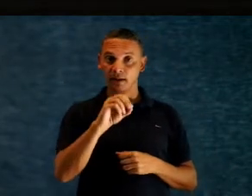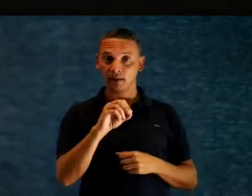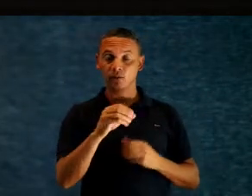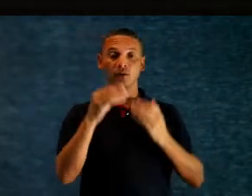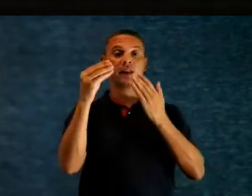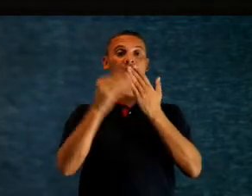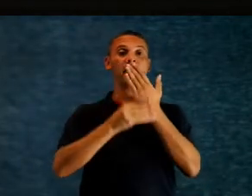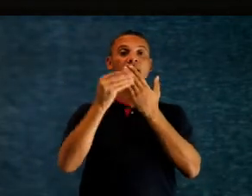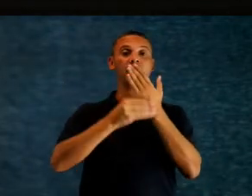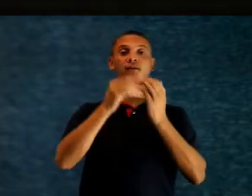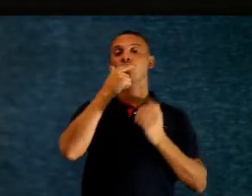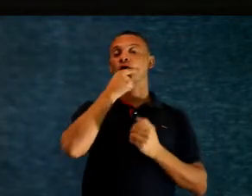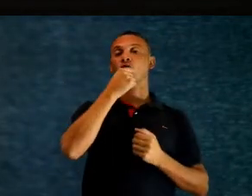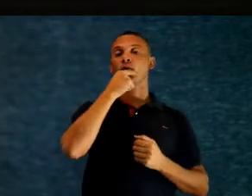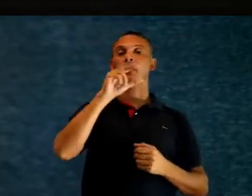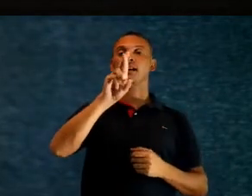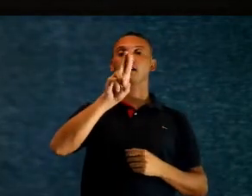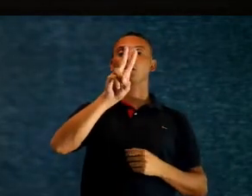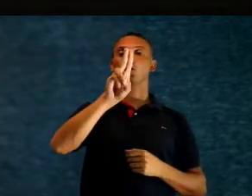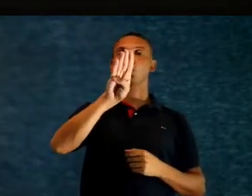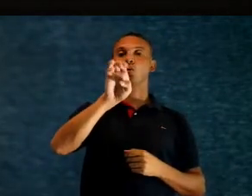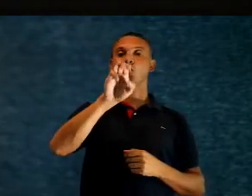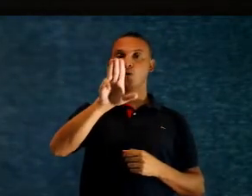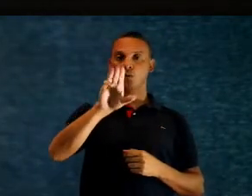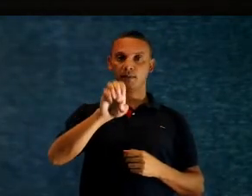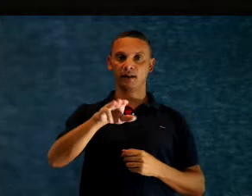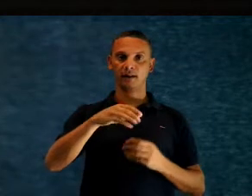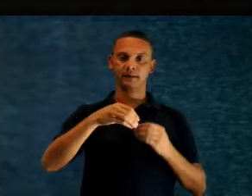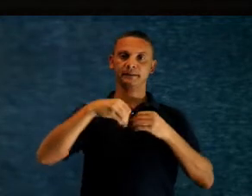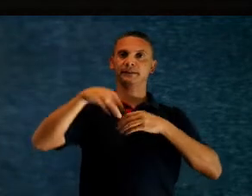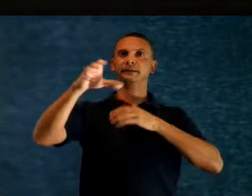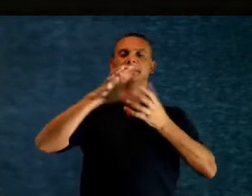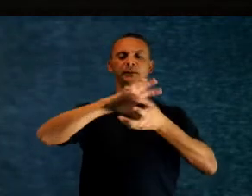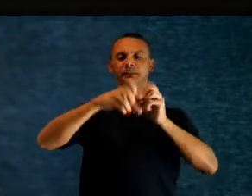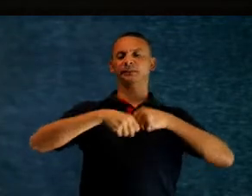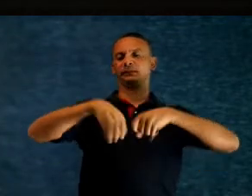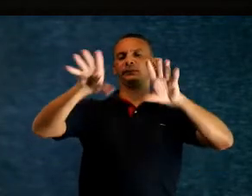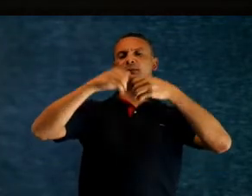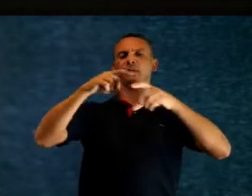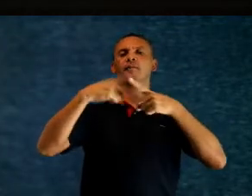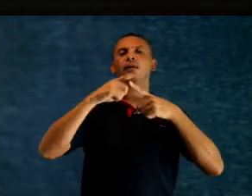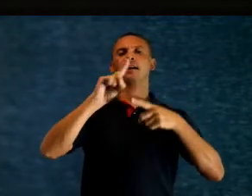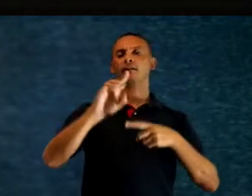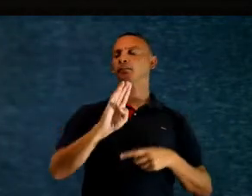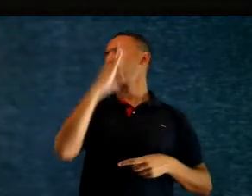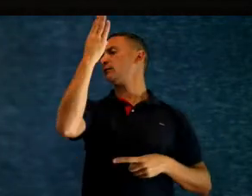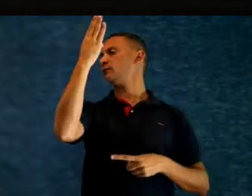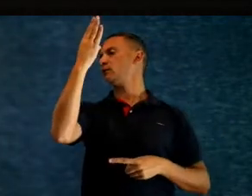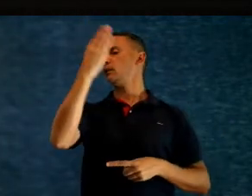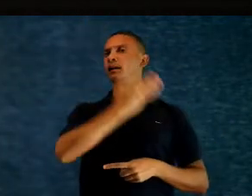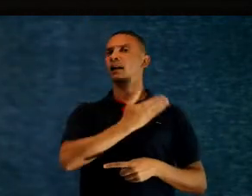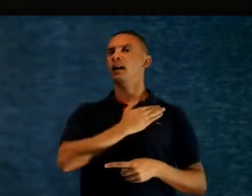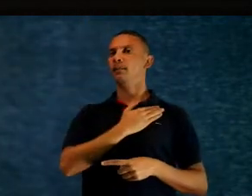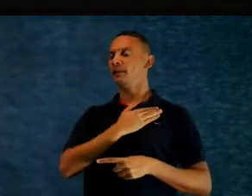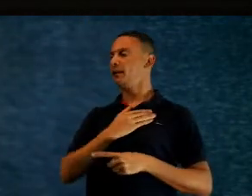traído pelo amigo Rubem. Né? Disse, como é que esse cara está cortejando a minha filha? Como é que ele quer ir para a cama com a minha filha? Não. Aí o Pedro disse, ele ficou